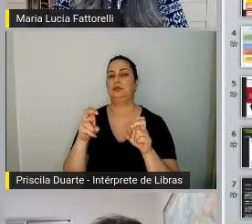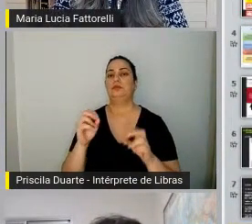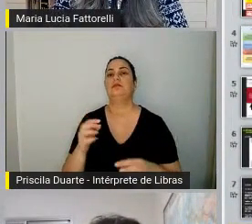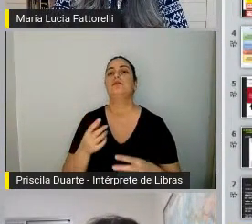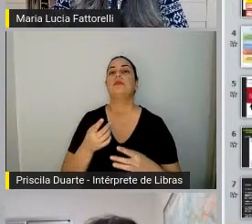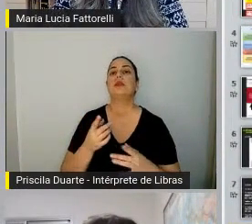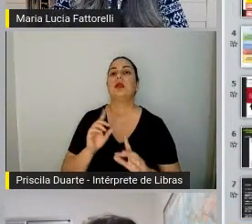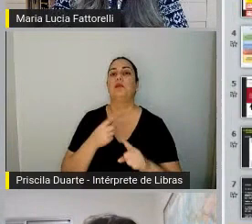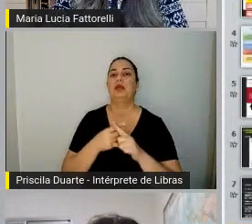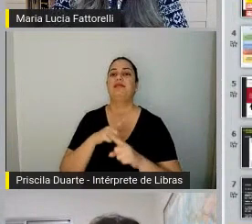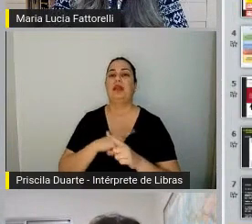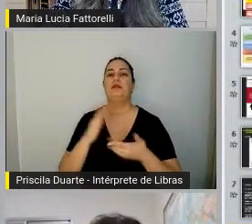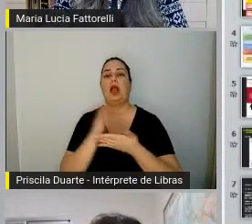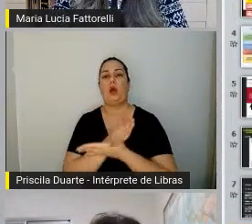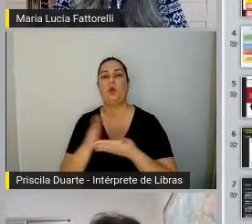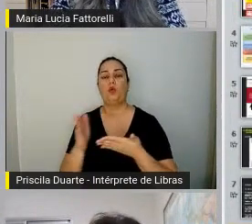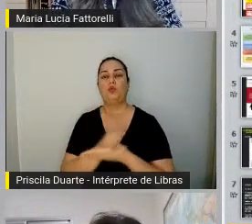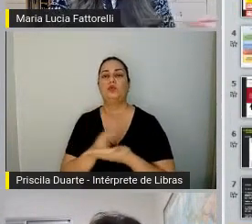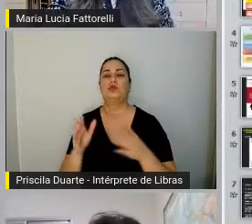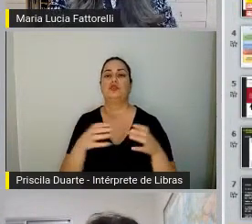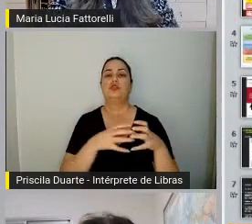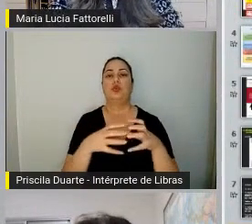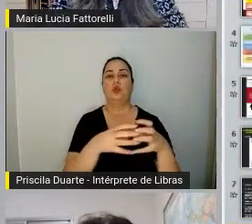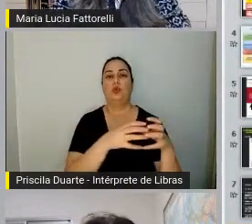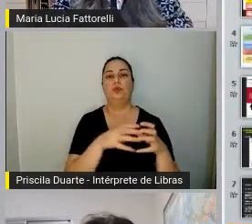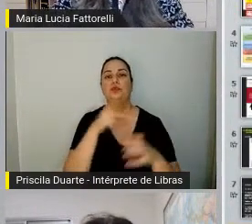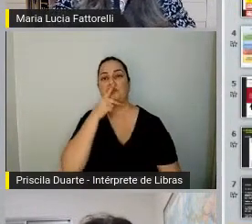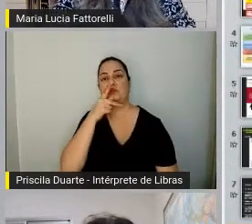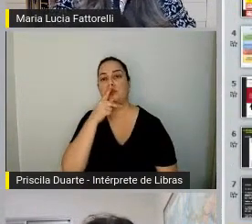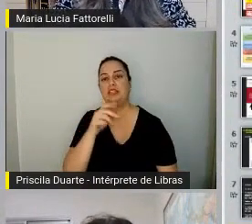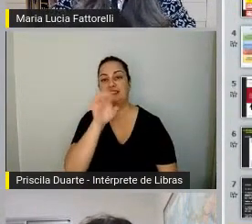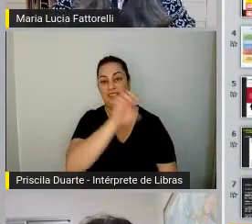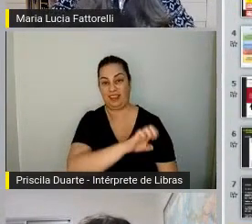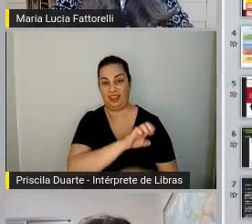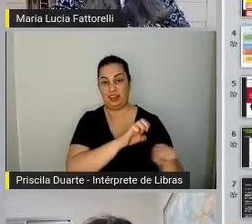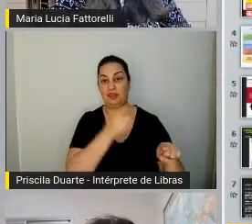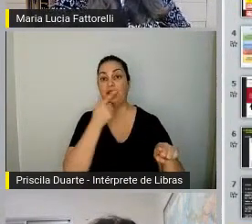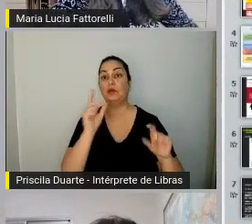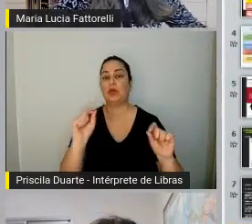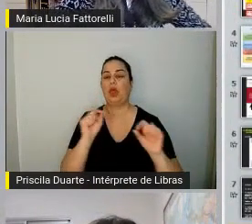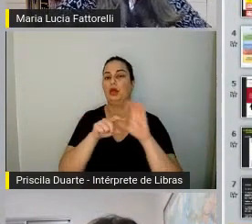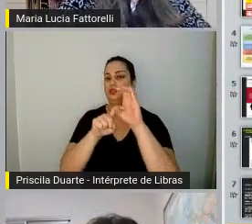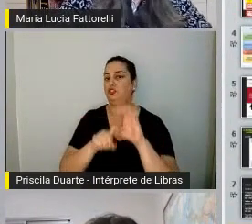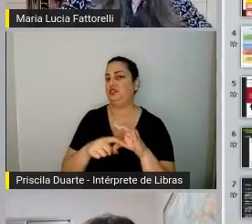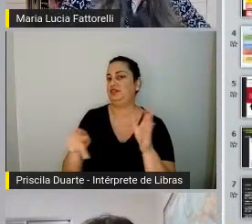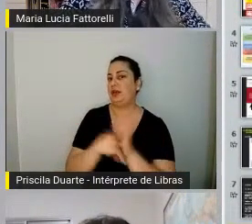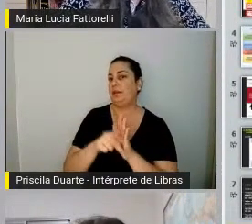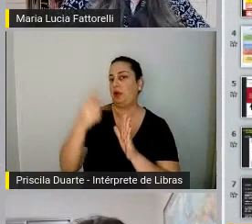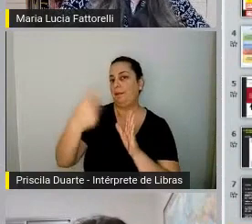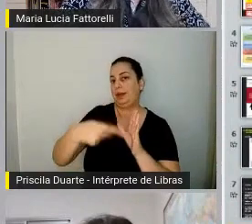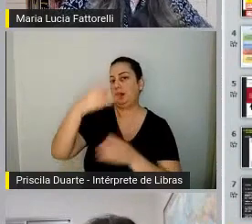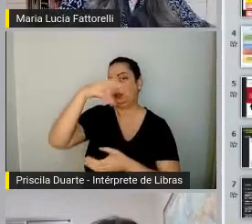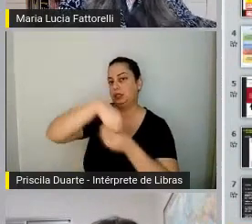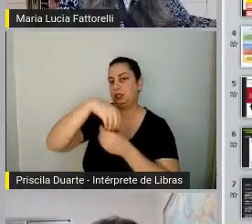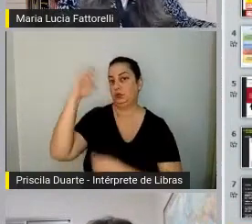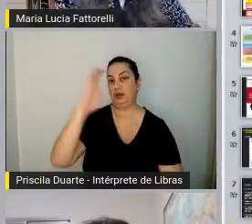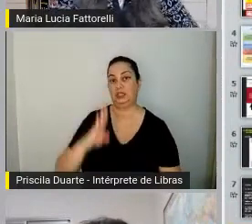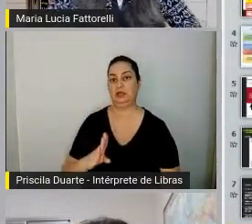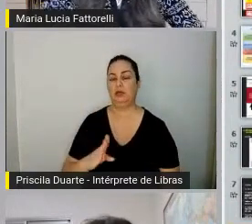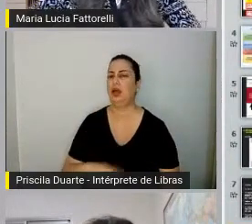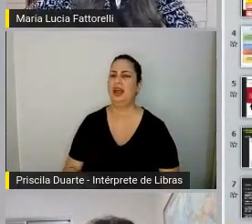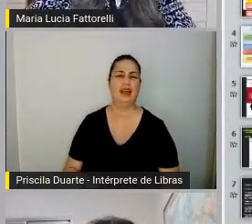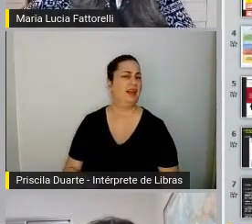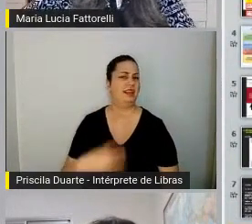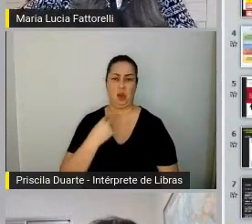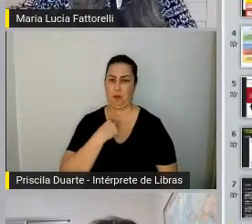de esquerda também costumam dizer isso. Né, que a dívida interna não pode questionar, não pode